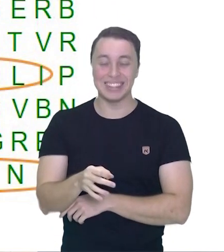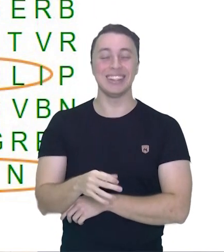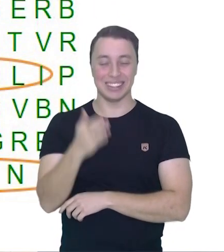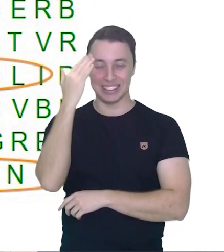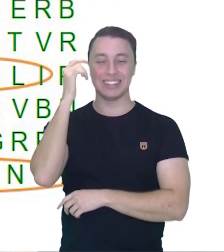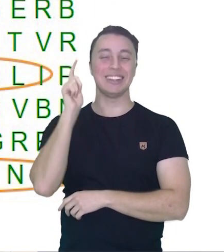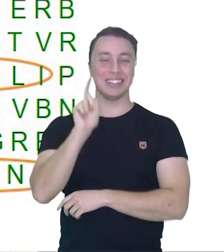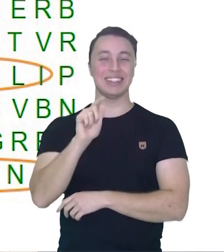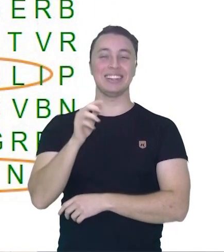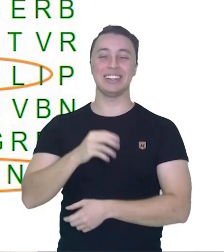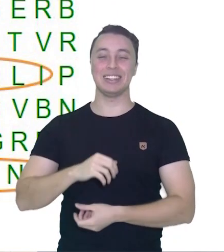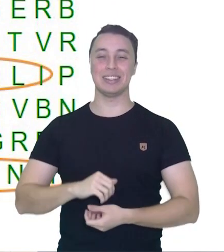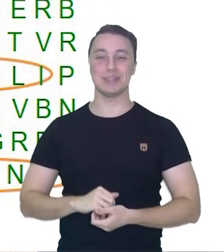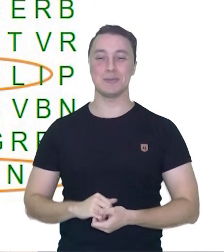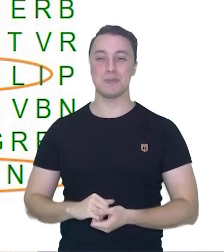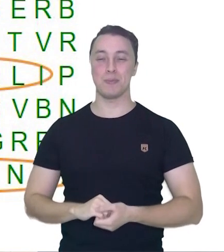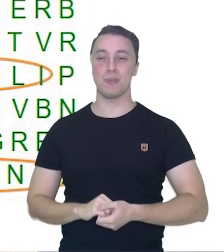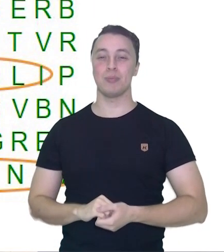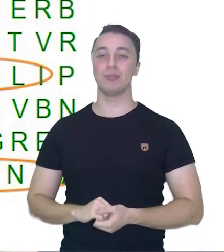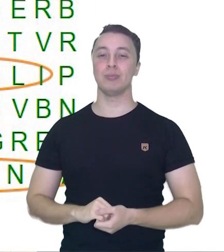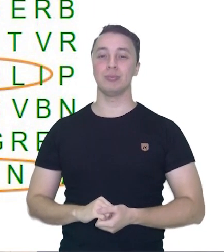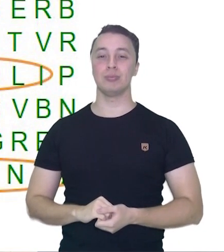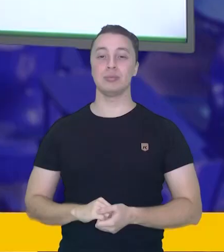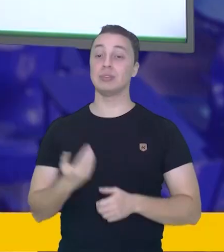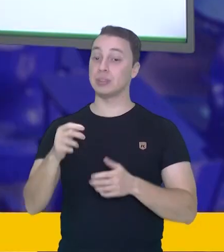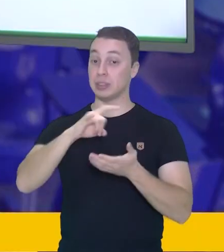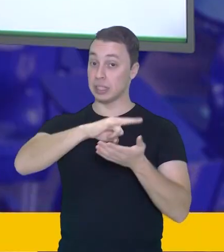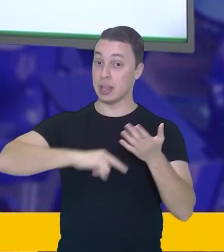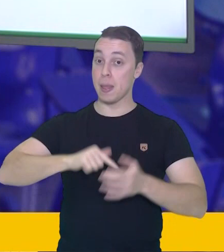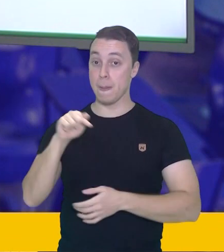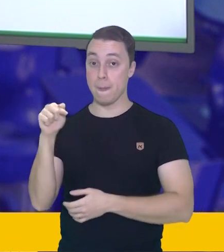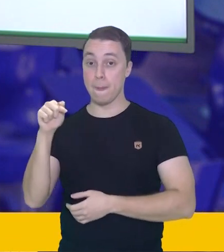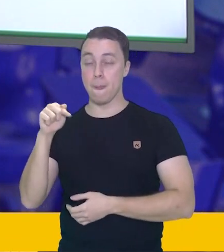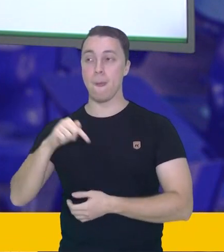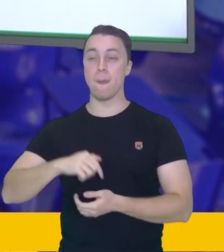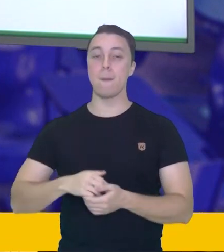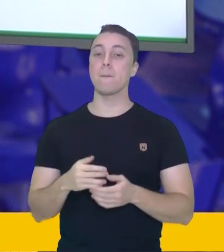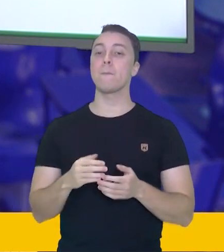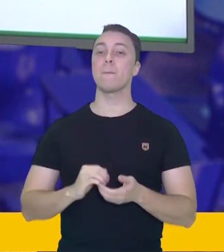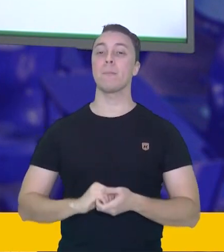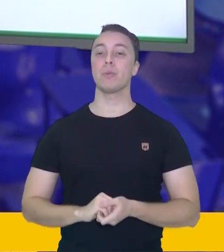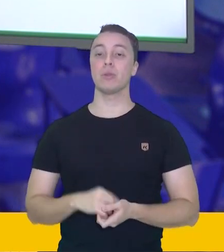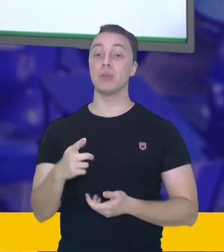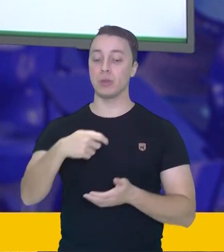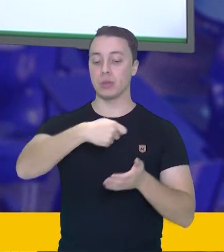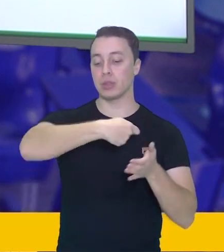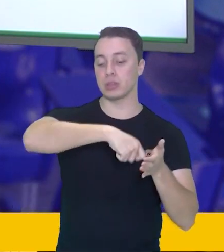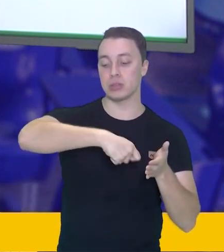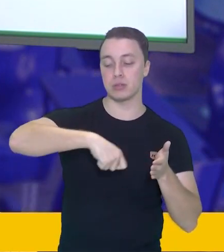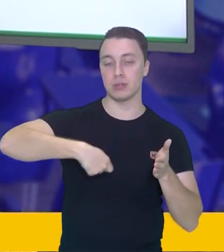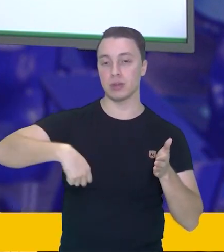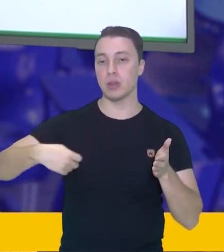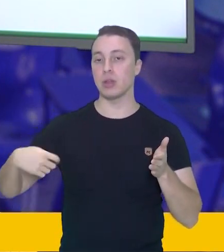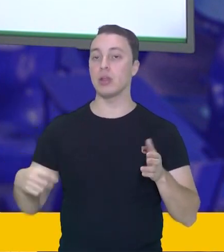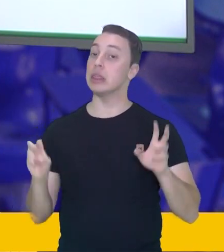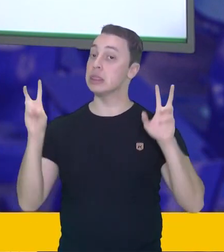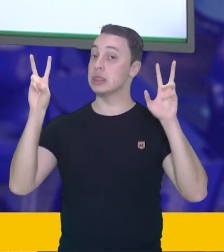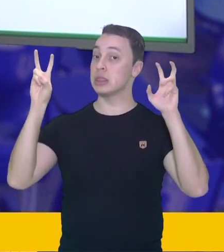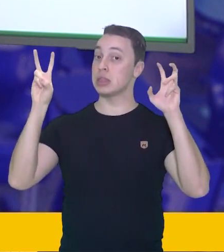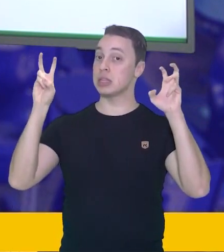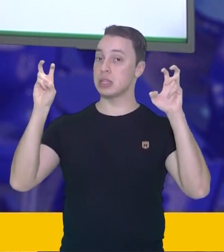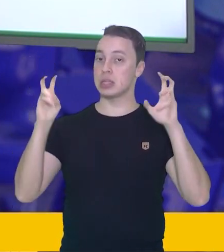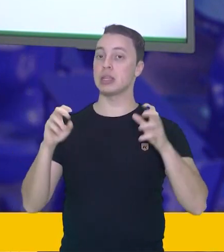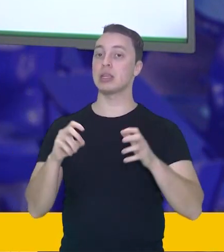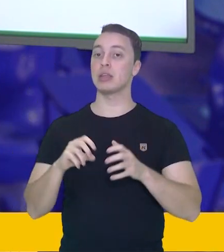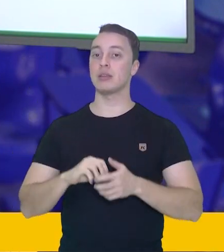sim. A atividade 7 pediu para que você escrevesse o título da